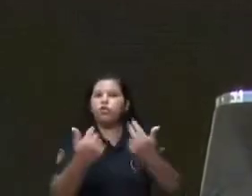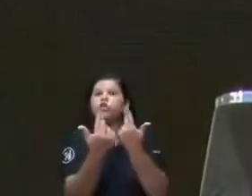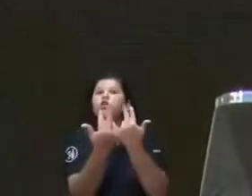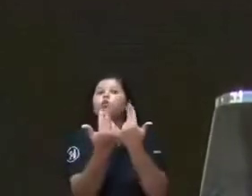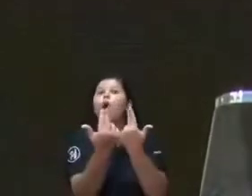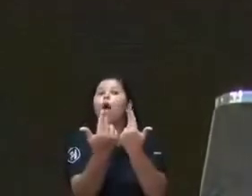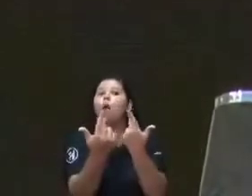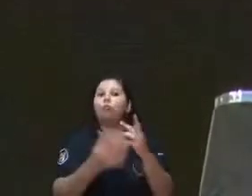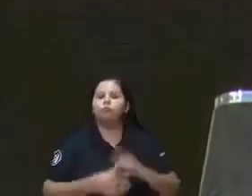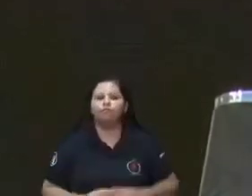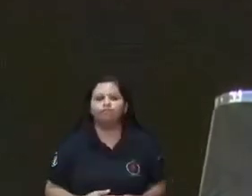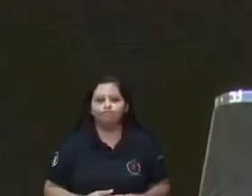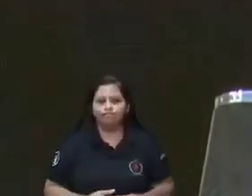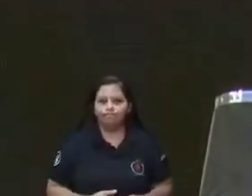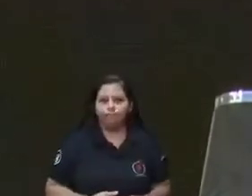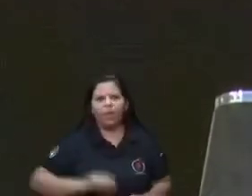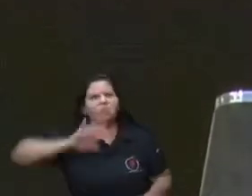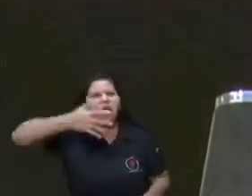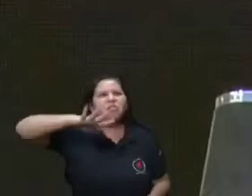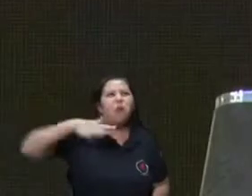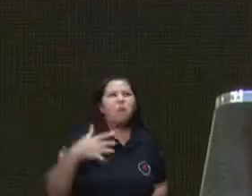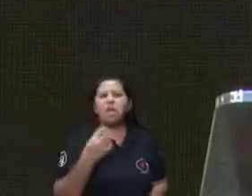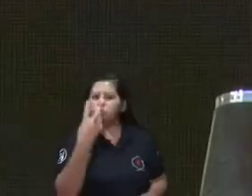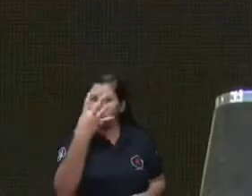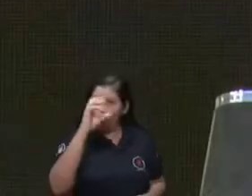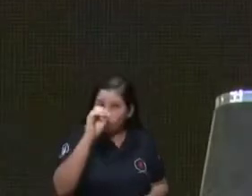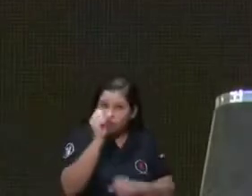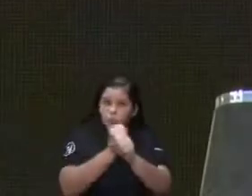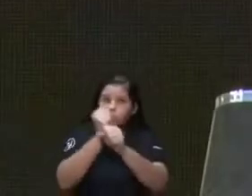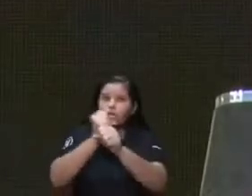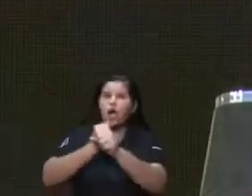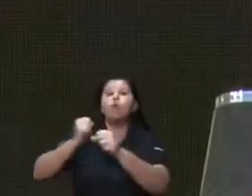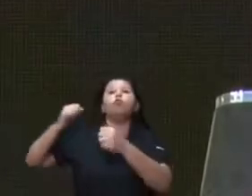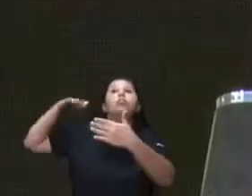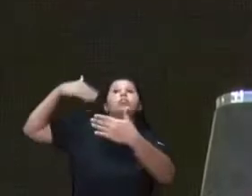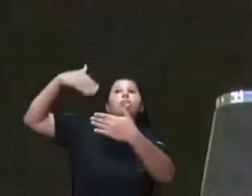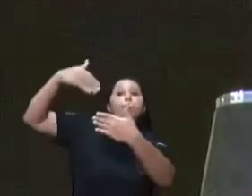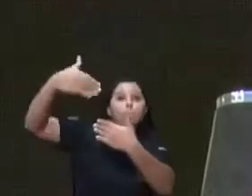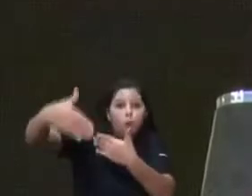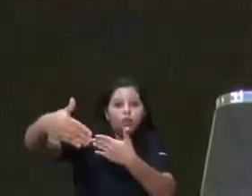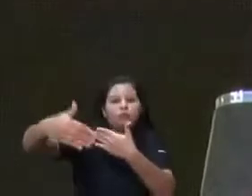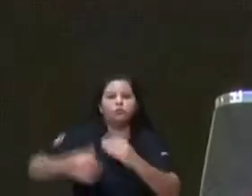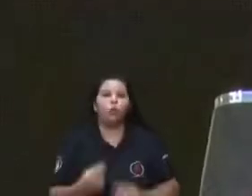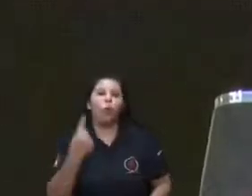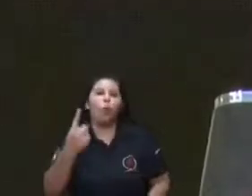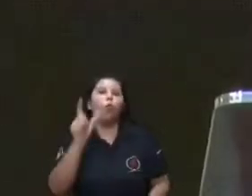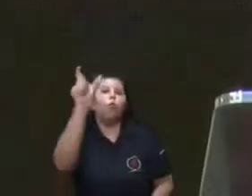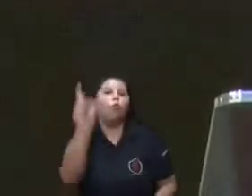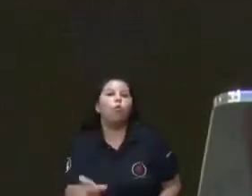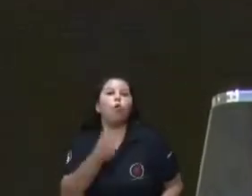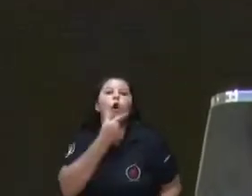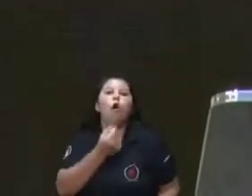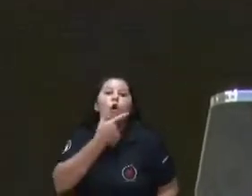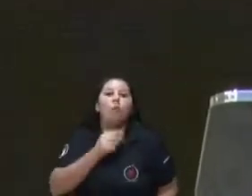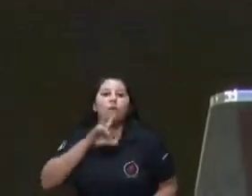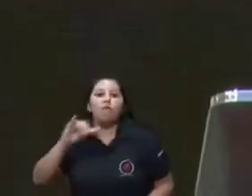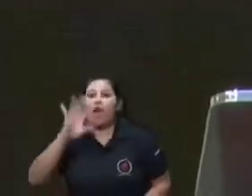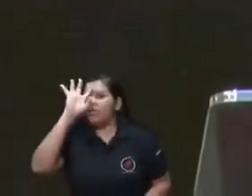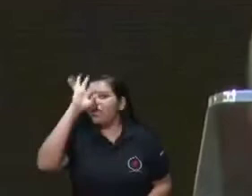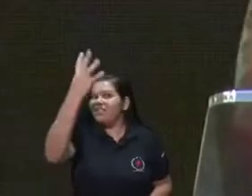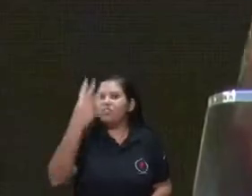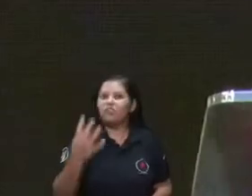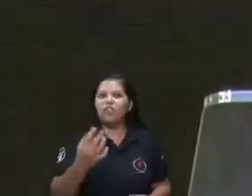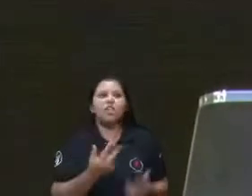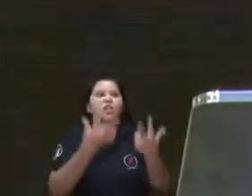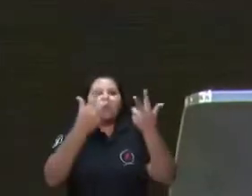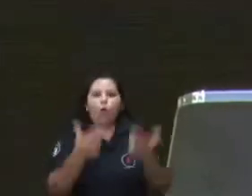retificar, cerca de 400 anos depois, cerca. Um homem vai tomar esta mesma atitude